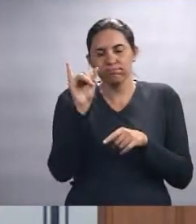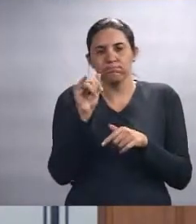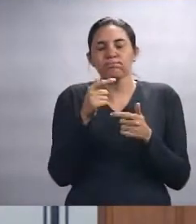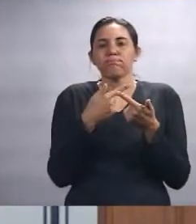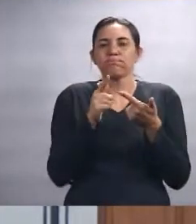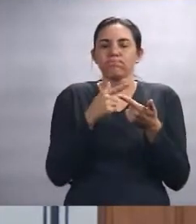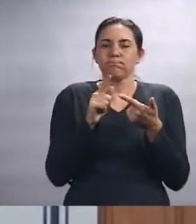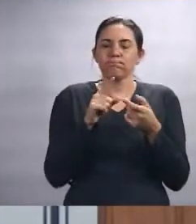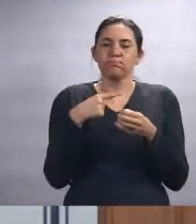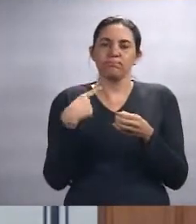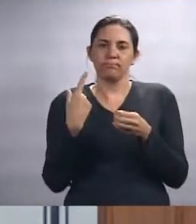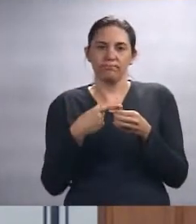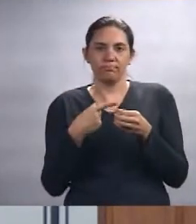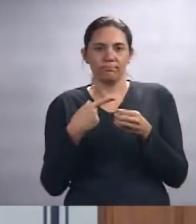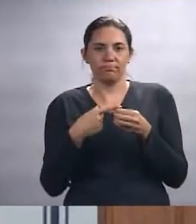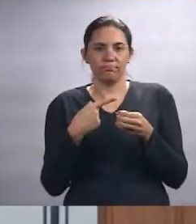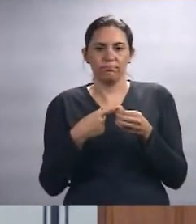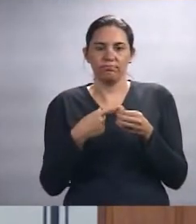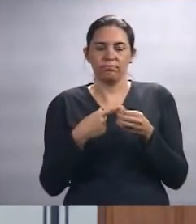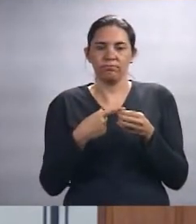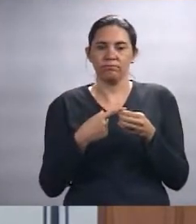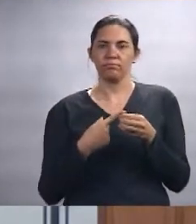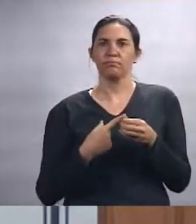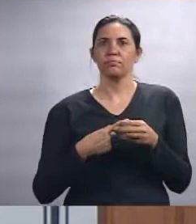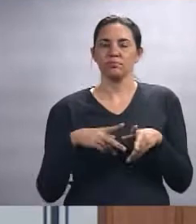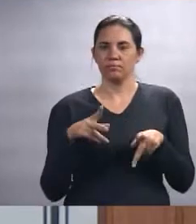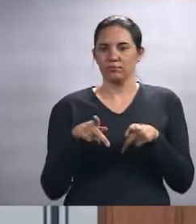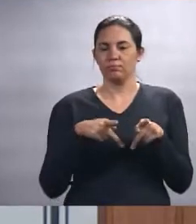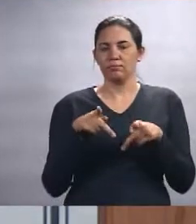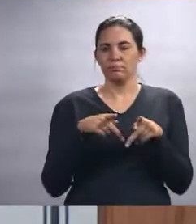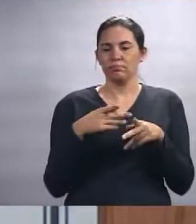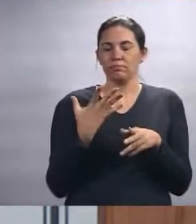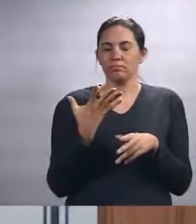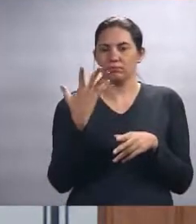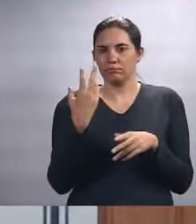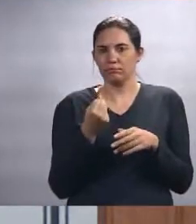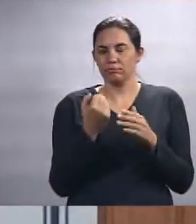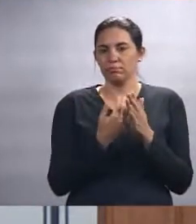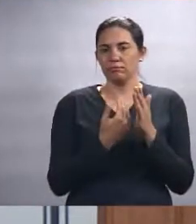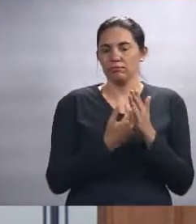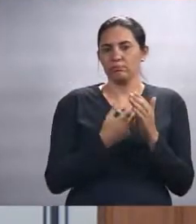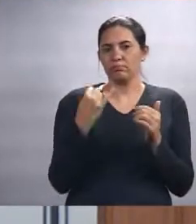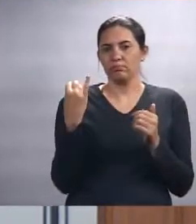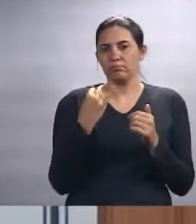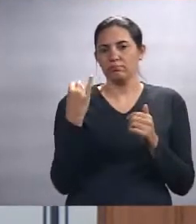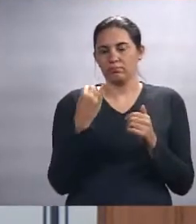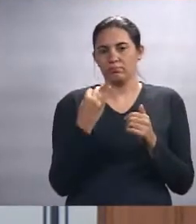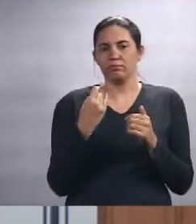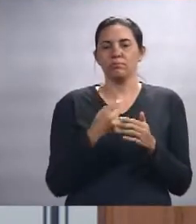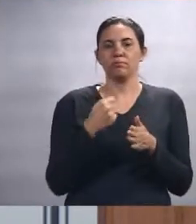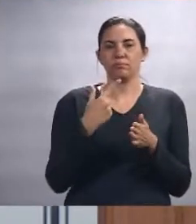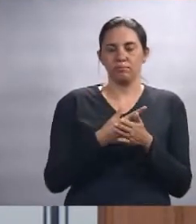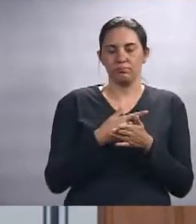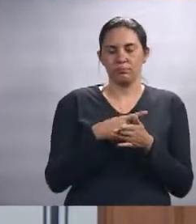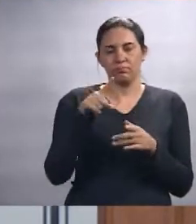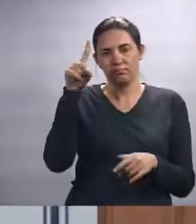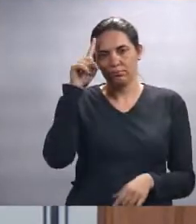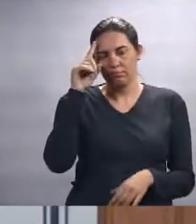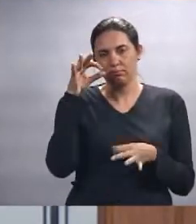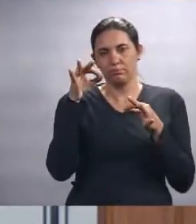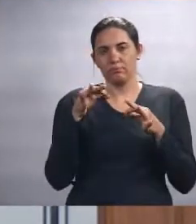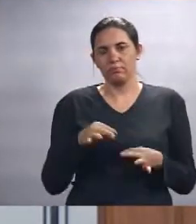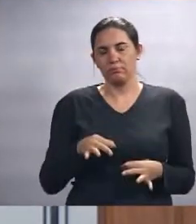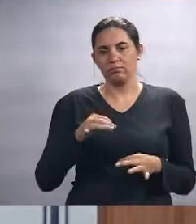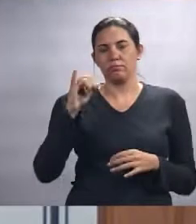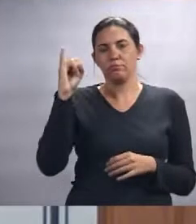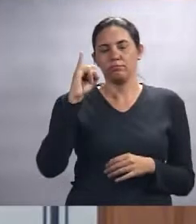do município, que é a inadimplência, ou seja, aquelas pessoas que recebem o desconto no IPTU, elas pagam em dia o seu imposto,